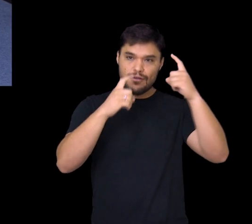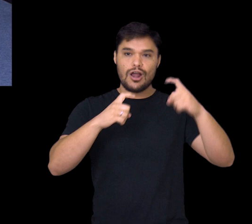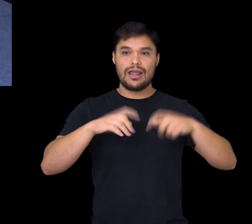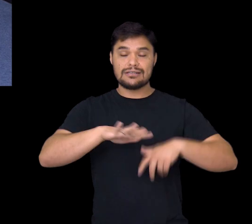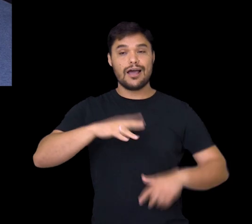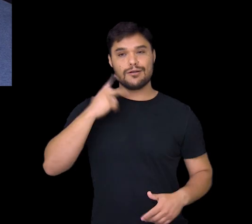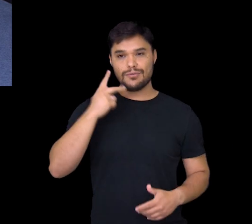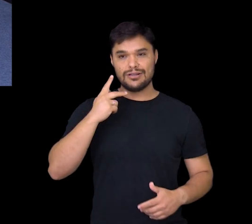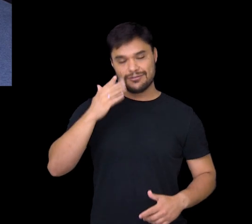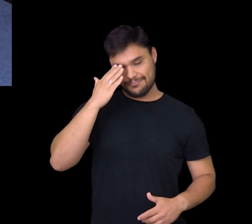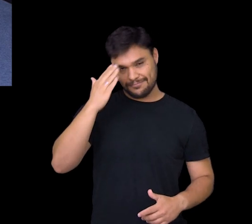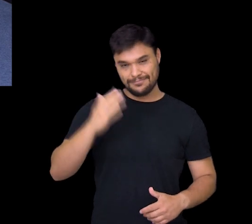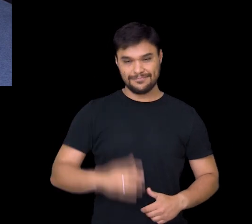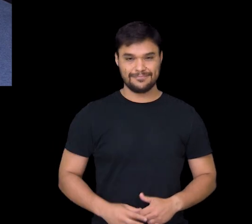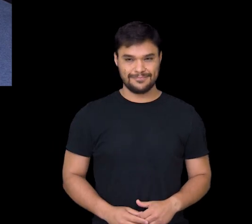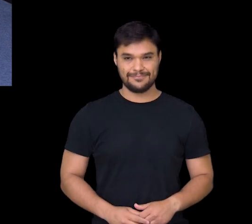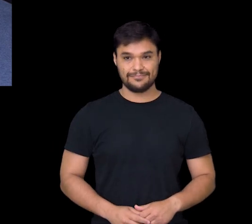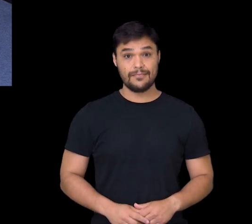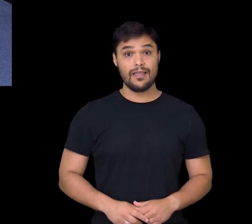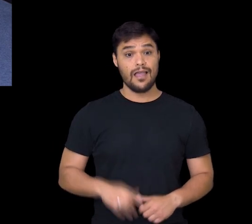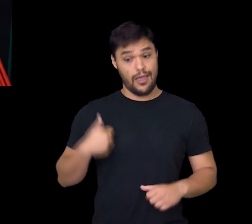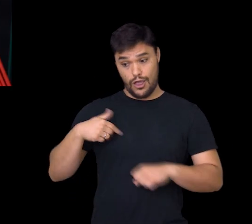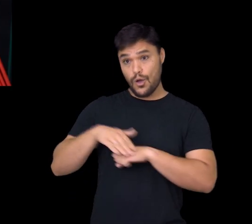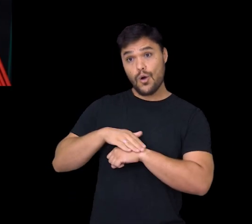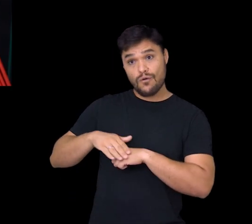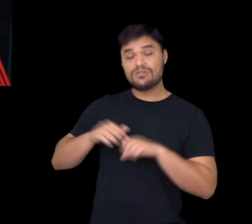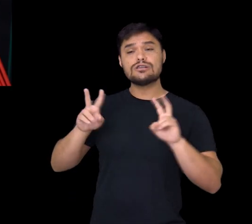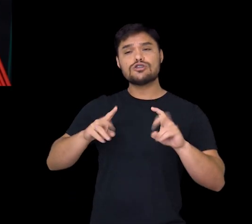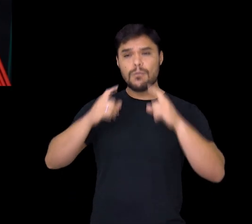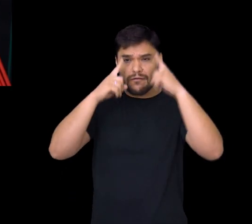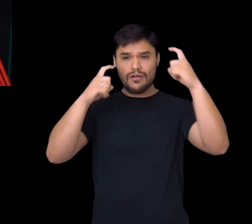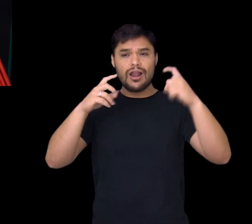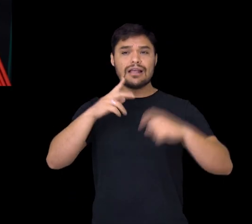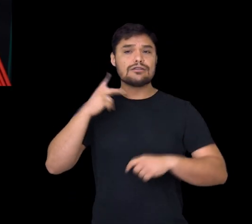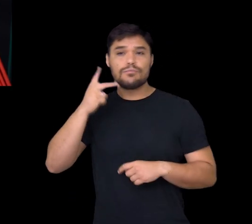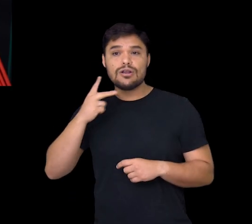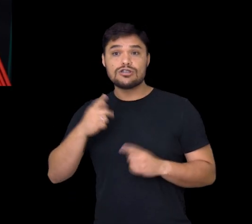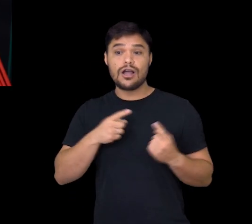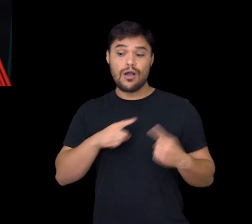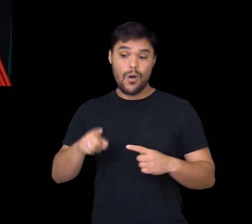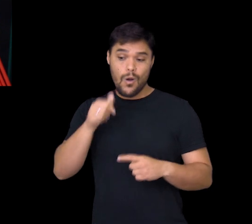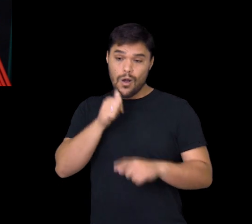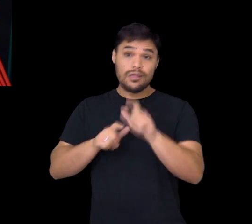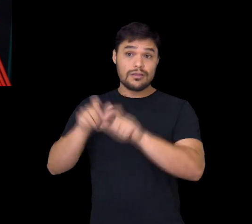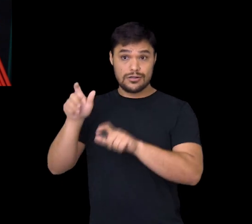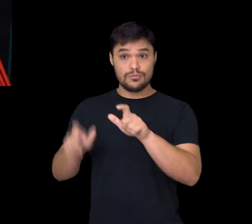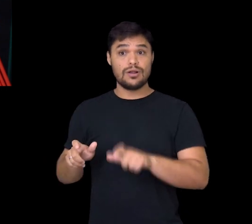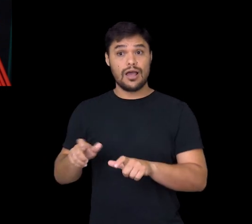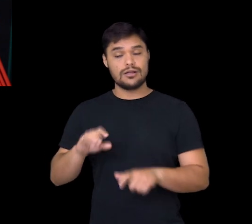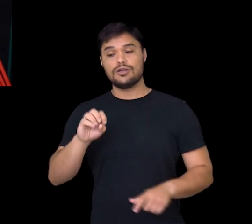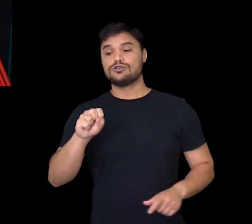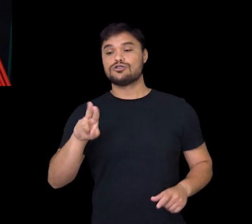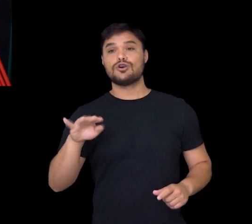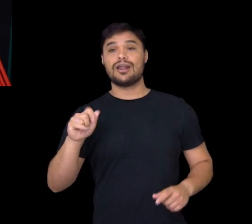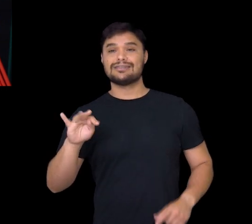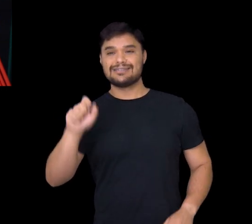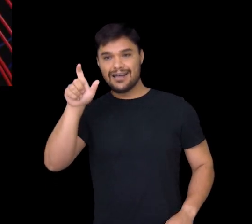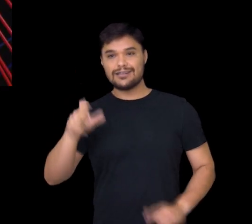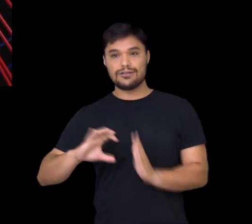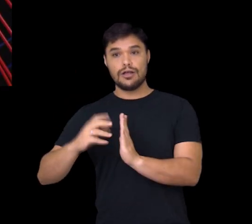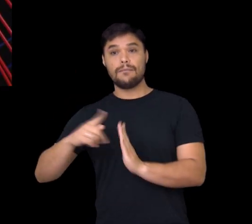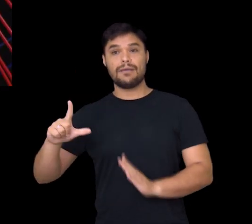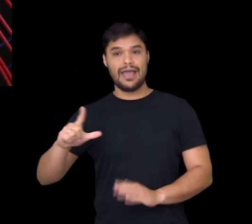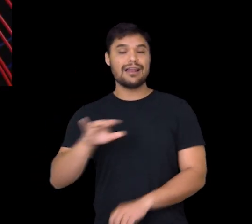violência política. Eu que agradeço. Eu conversei sobre a violência política contra as mulheres com a deputada